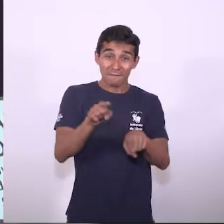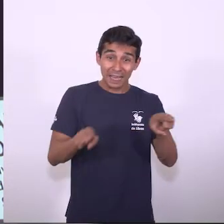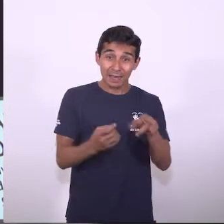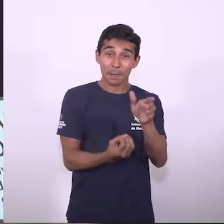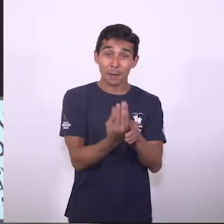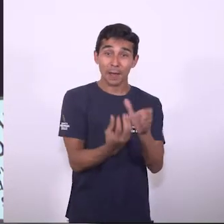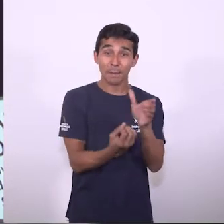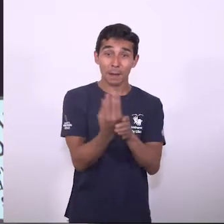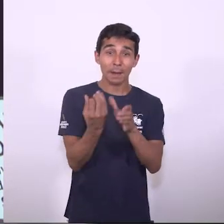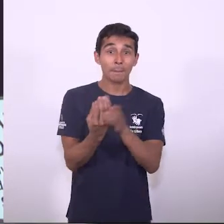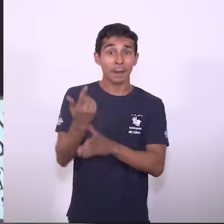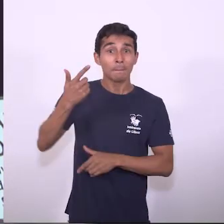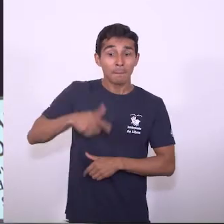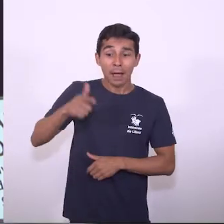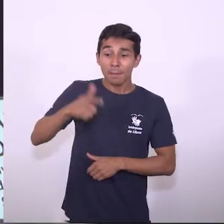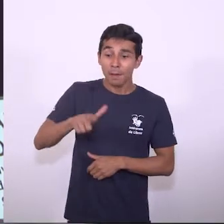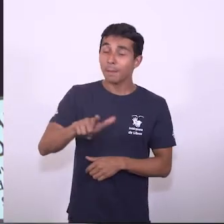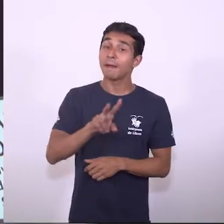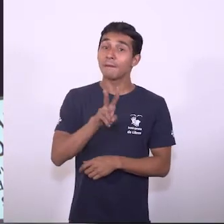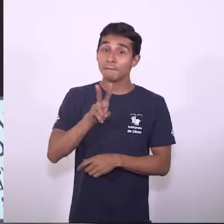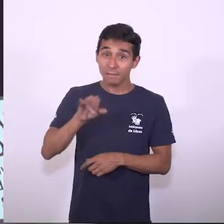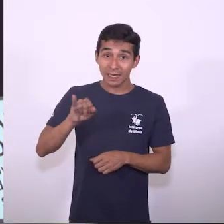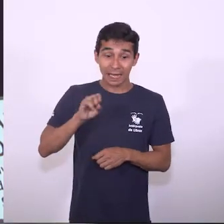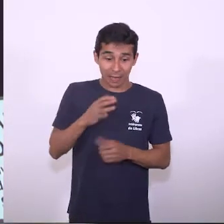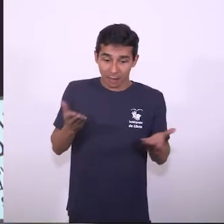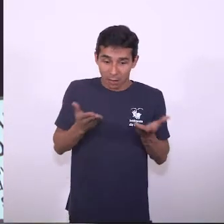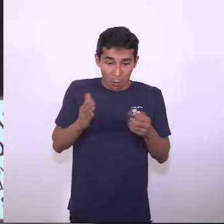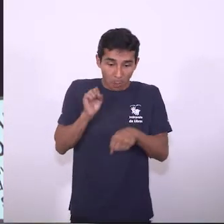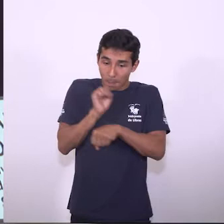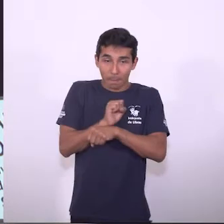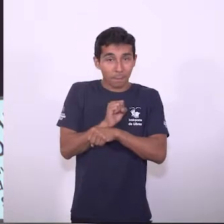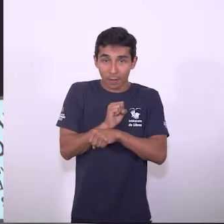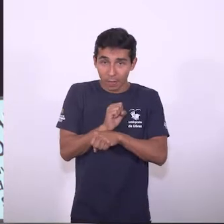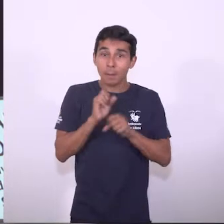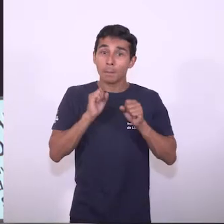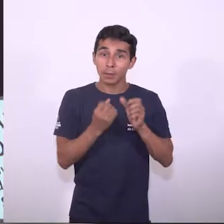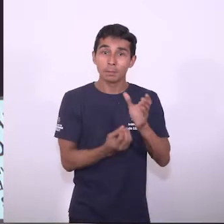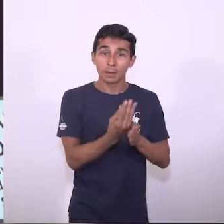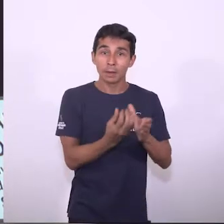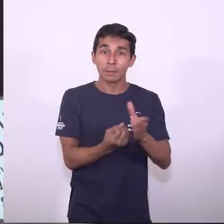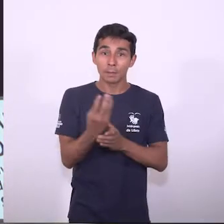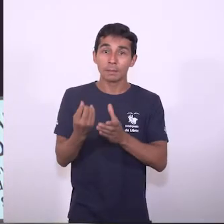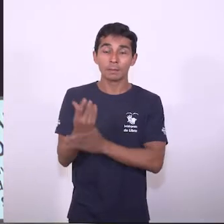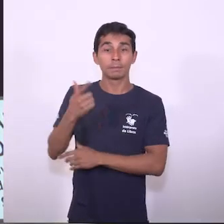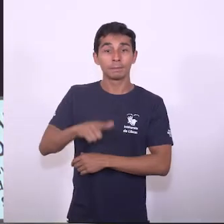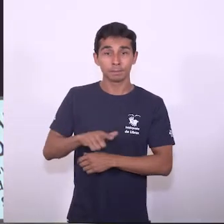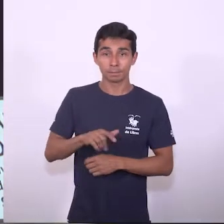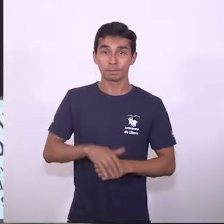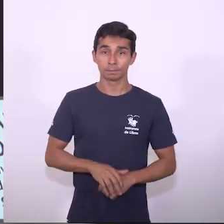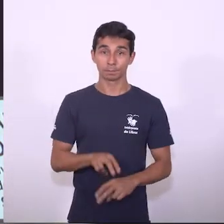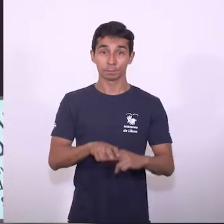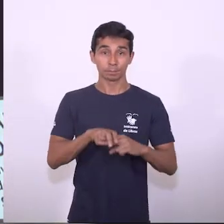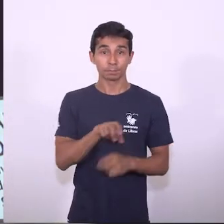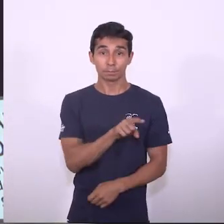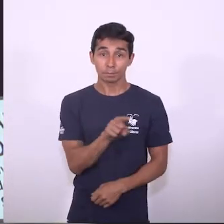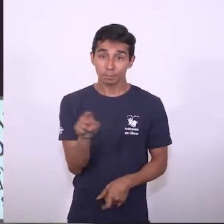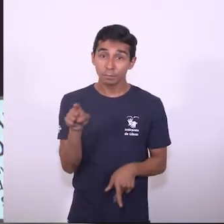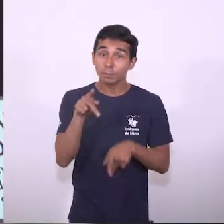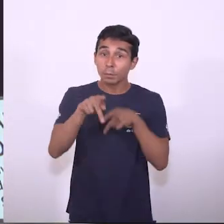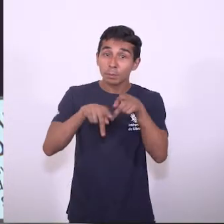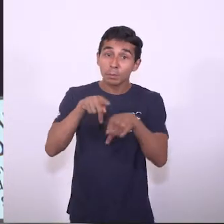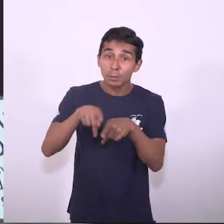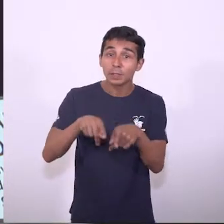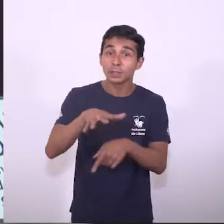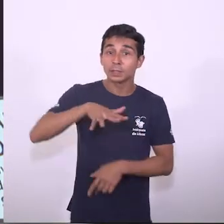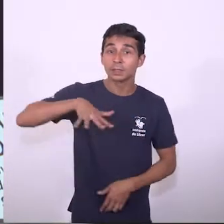interromper essa transmissão e não cuidar. Então, está na mão da população nos ajudar também para que a